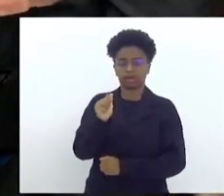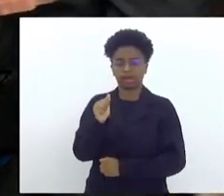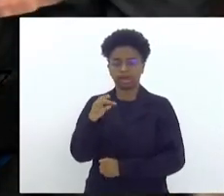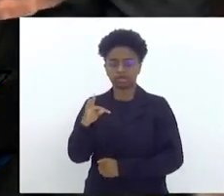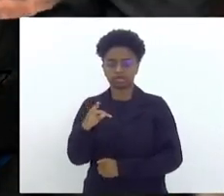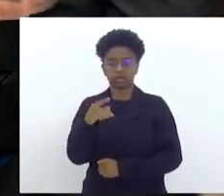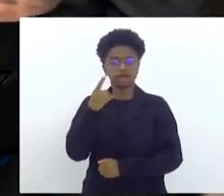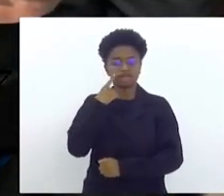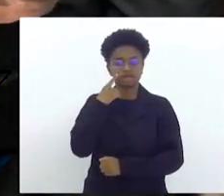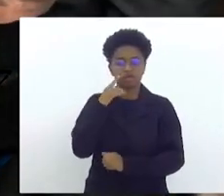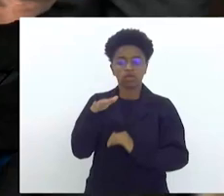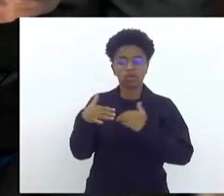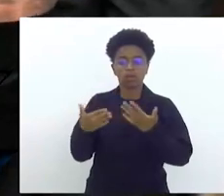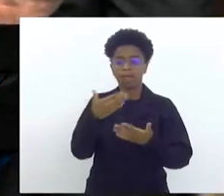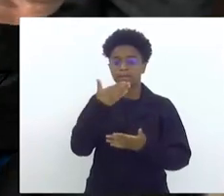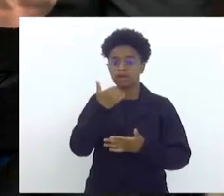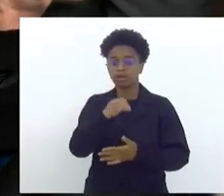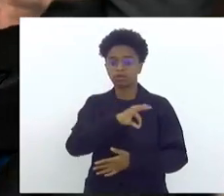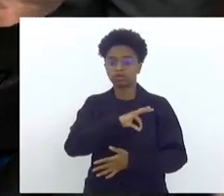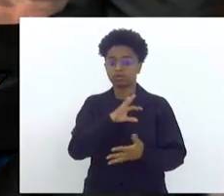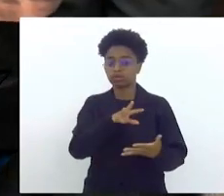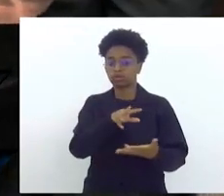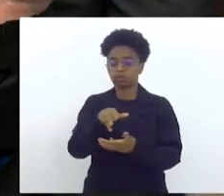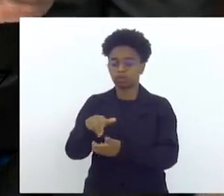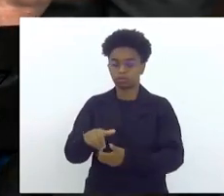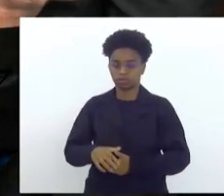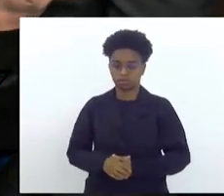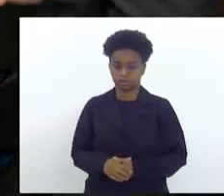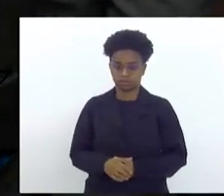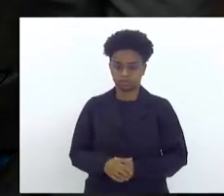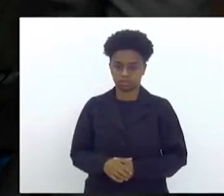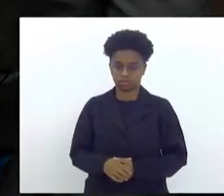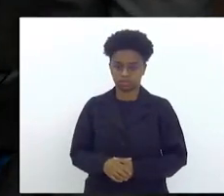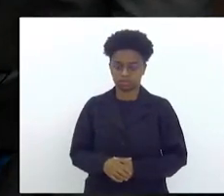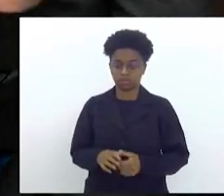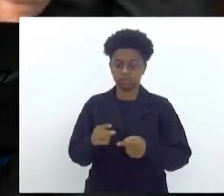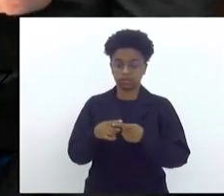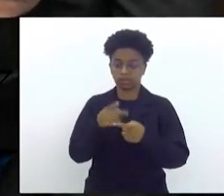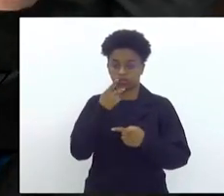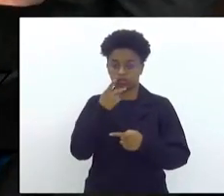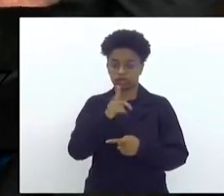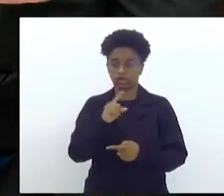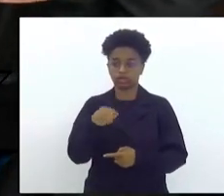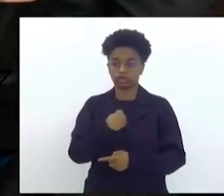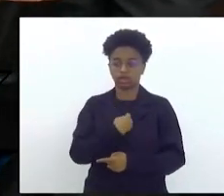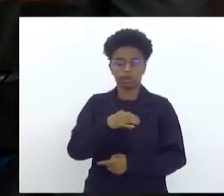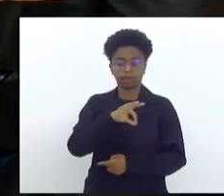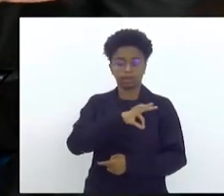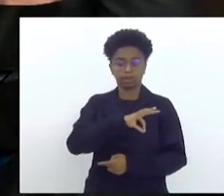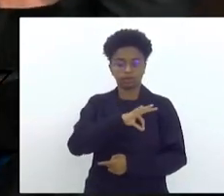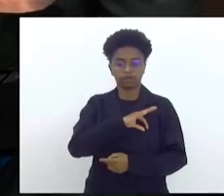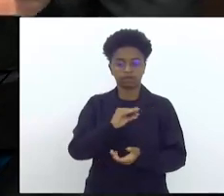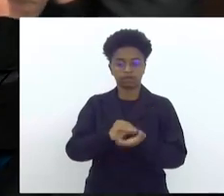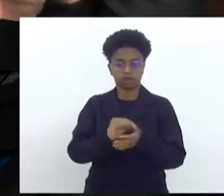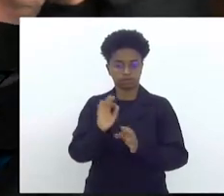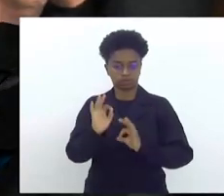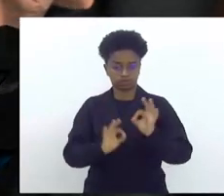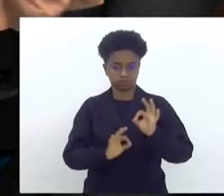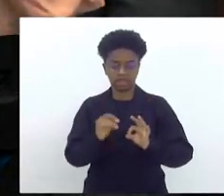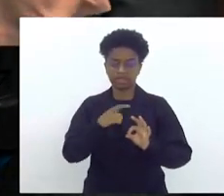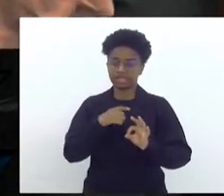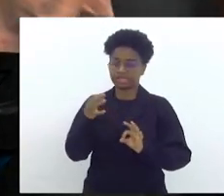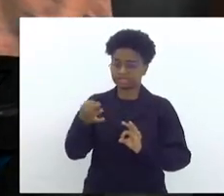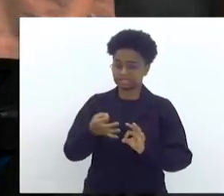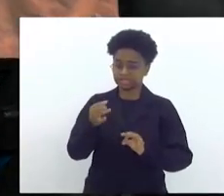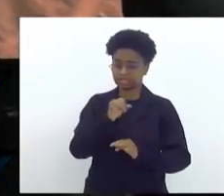pudesse entrar e ver qual é a melhor polícia do mundo e não dizer que a nossa polícia é despreparada não eu tenho certeza se